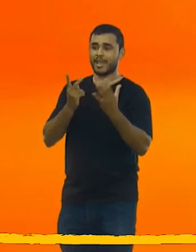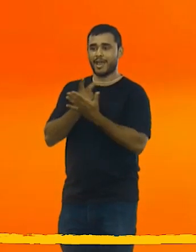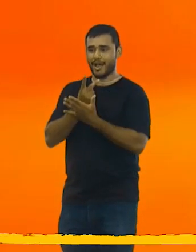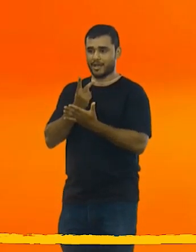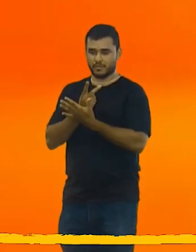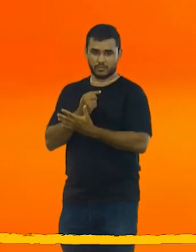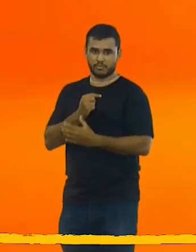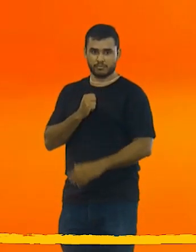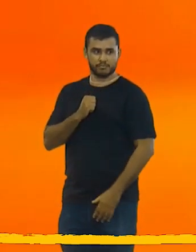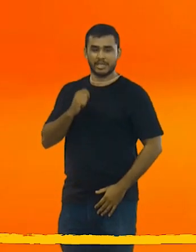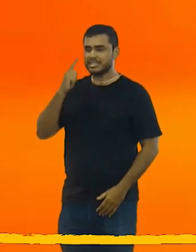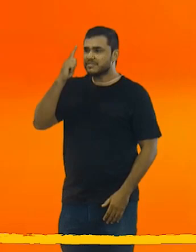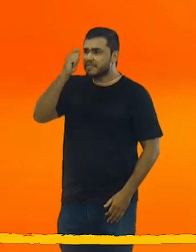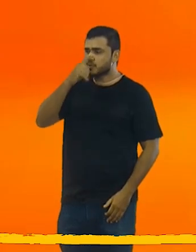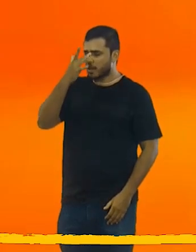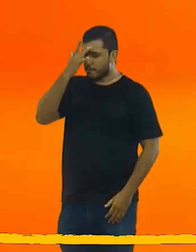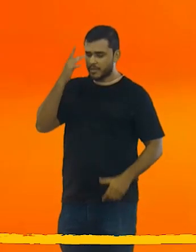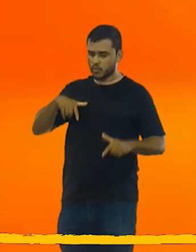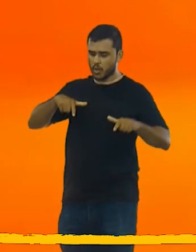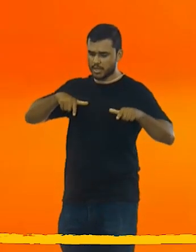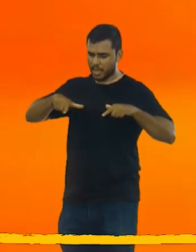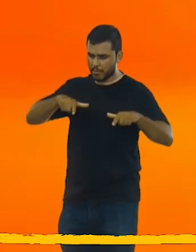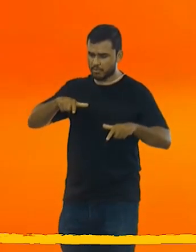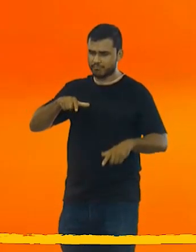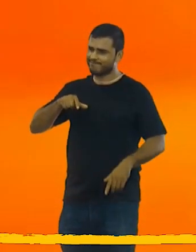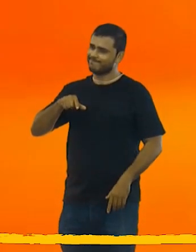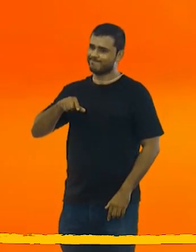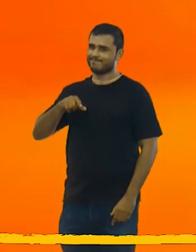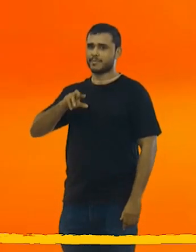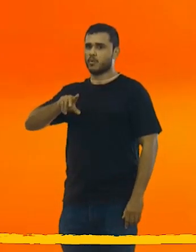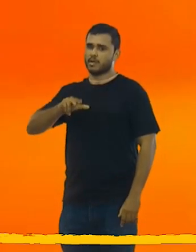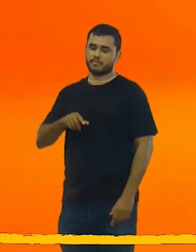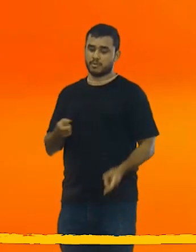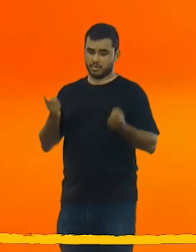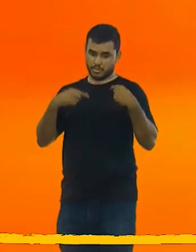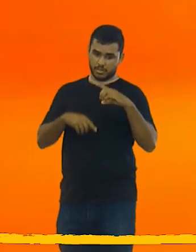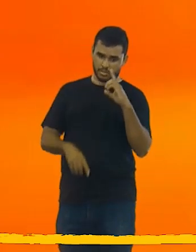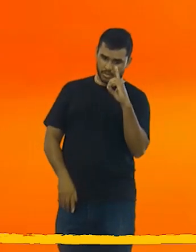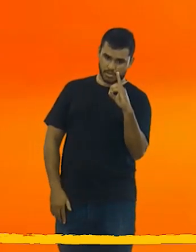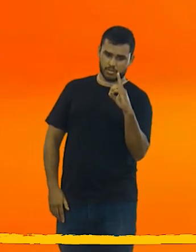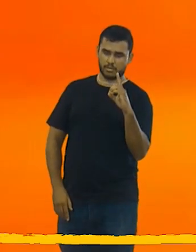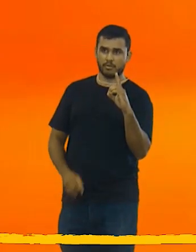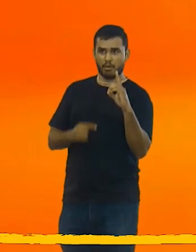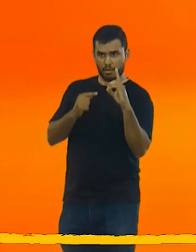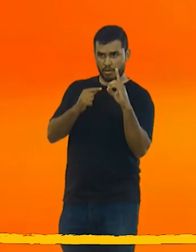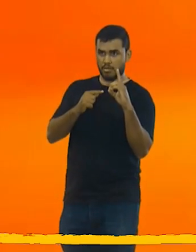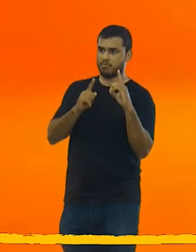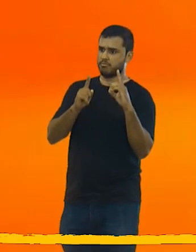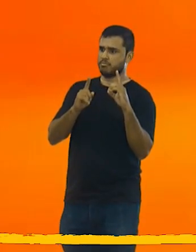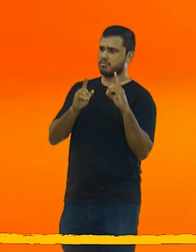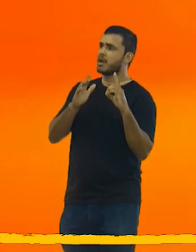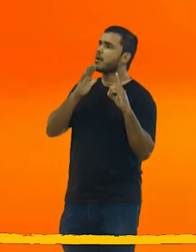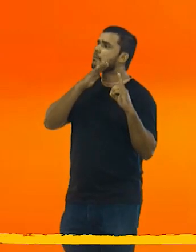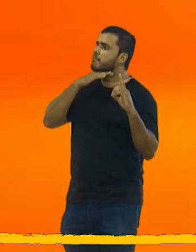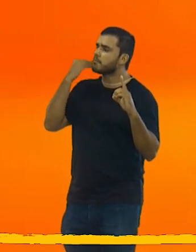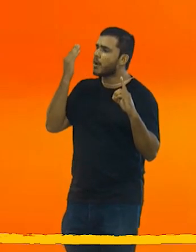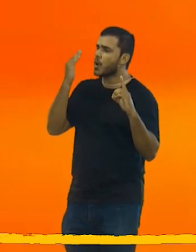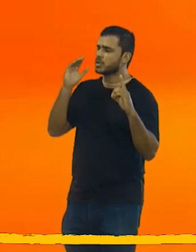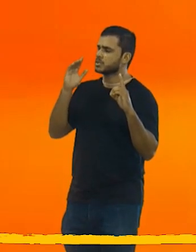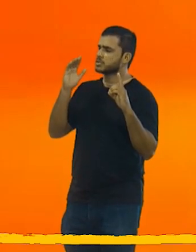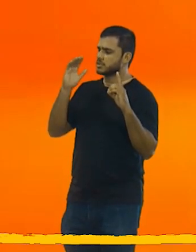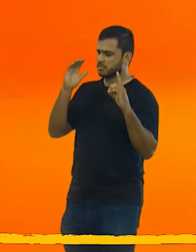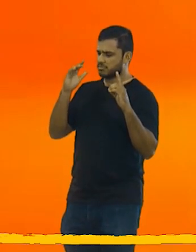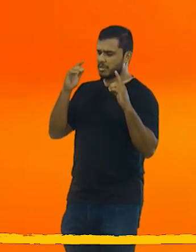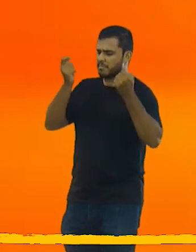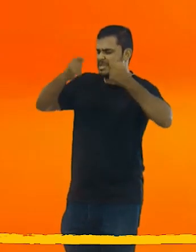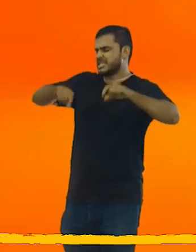isso. D, trata da temática que descarta a morte como solução para os problemas,